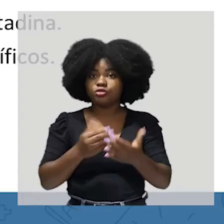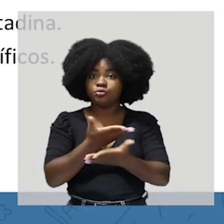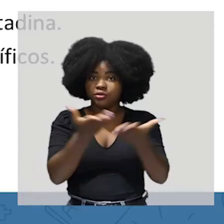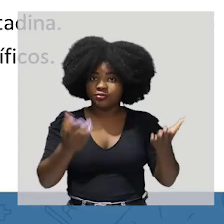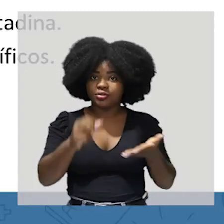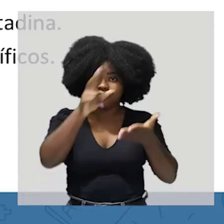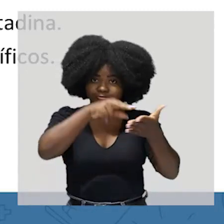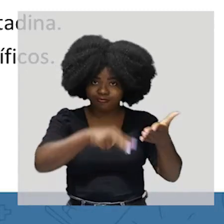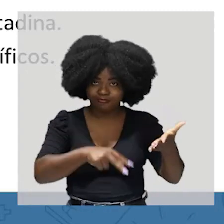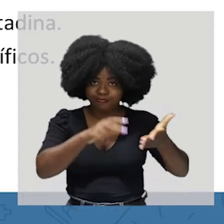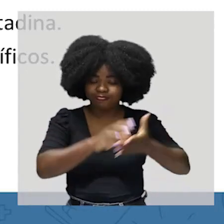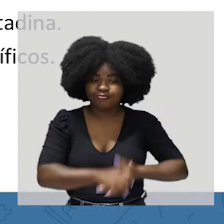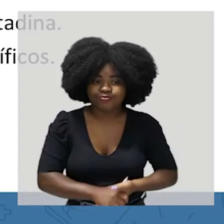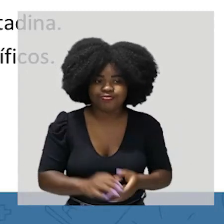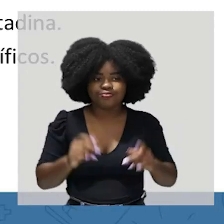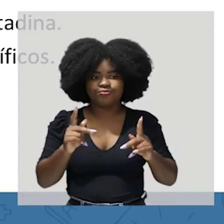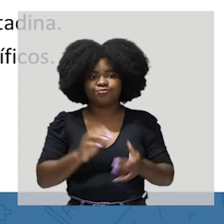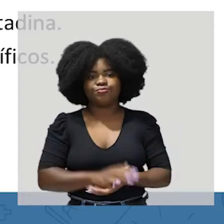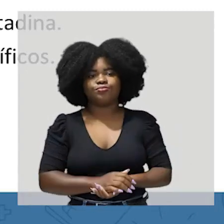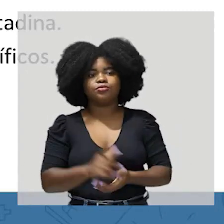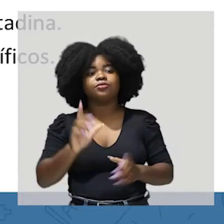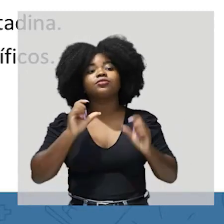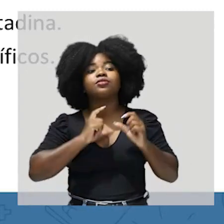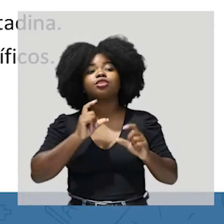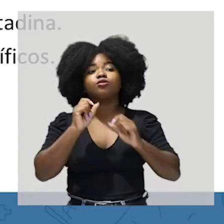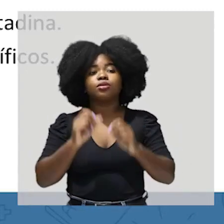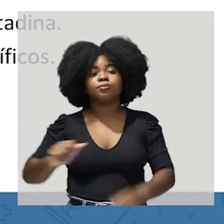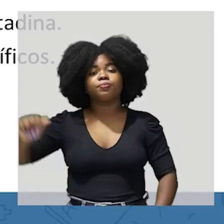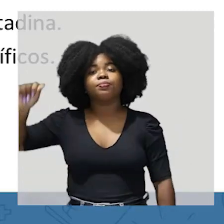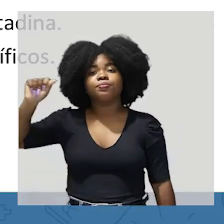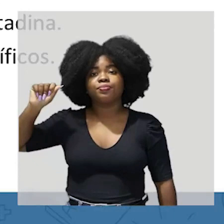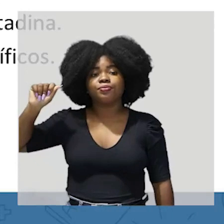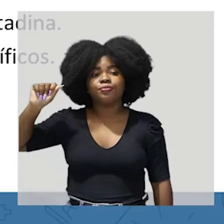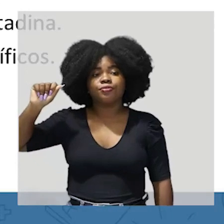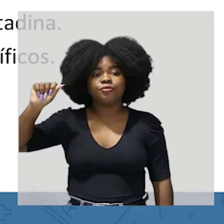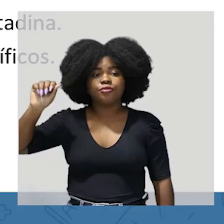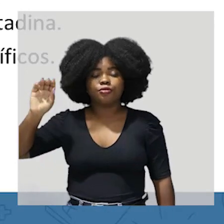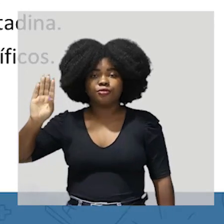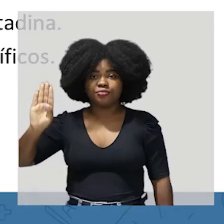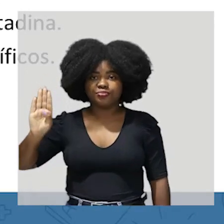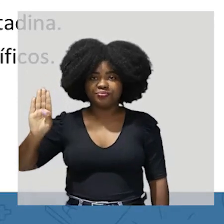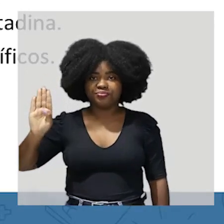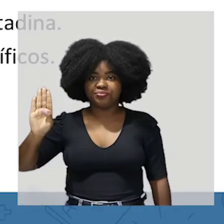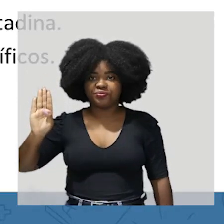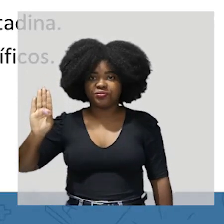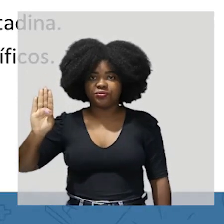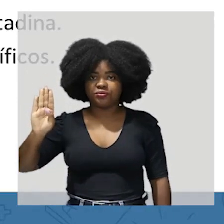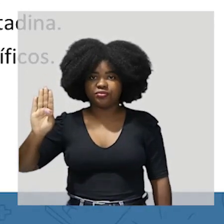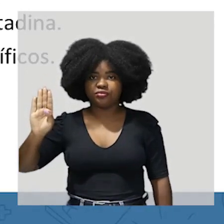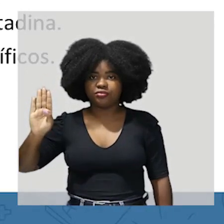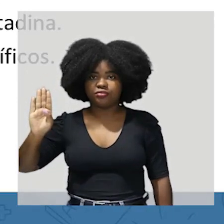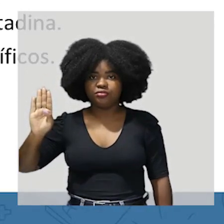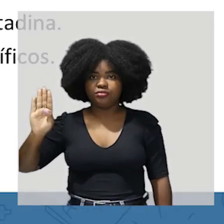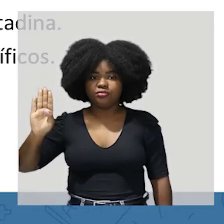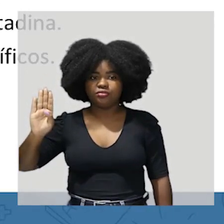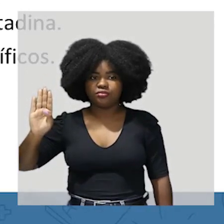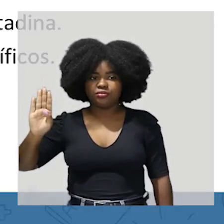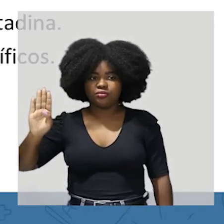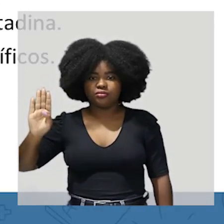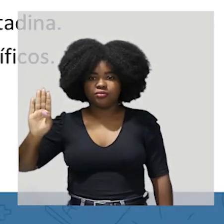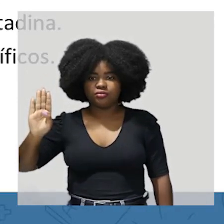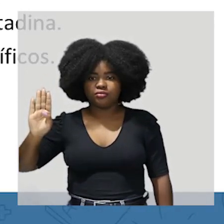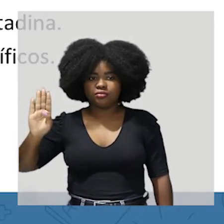compartilhem uma visão realista sobre o amor em sintonia com o meio urbano letra B troca em Notícias então